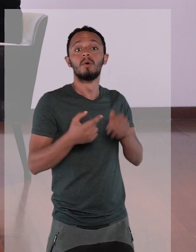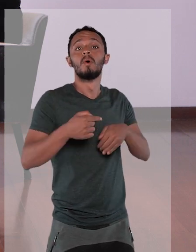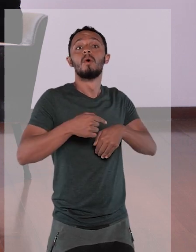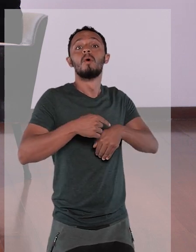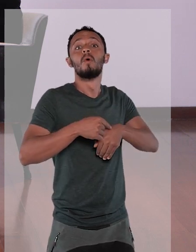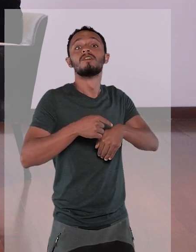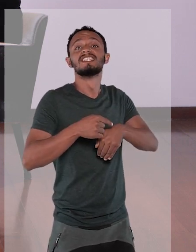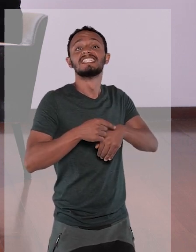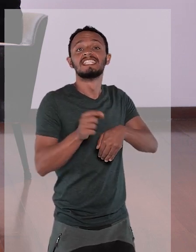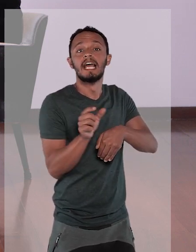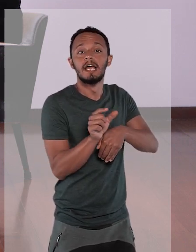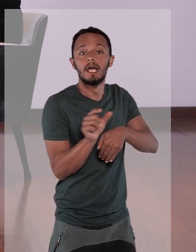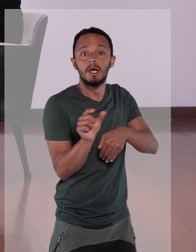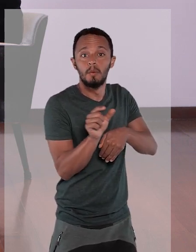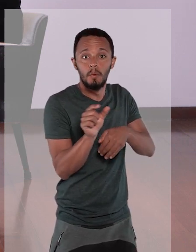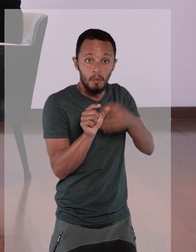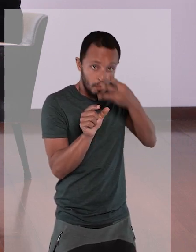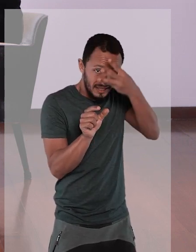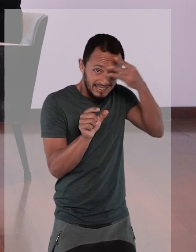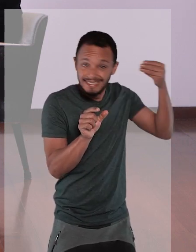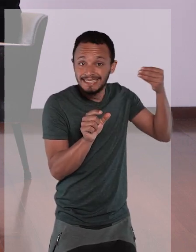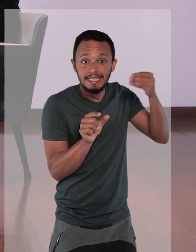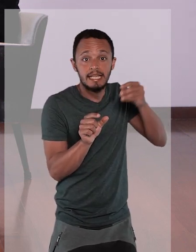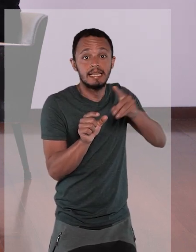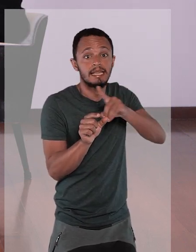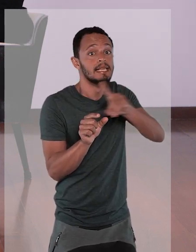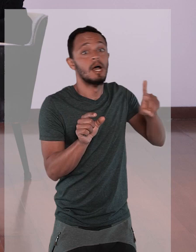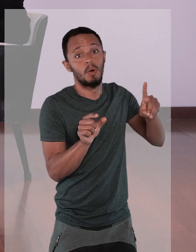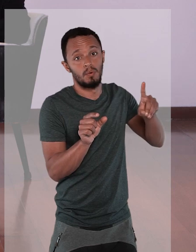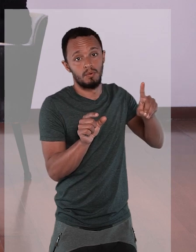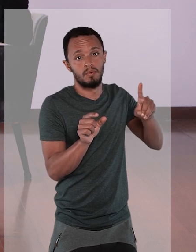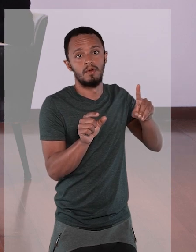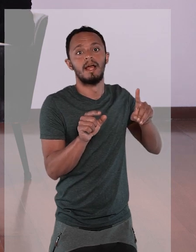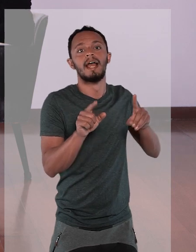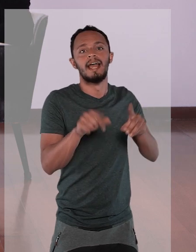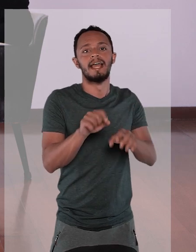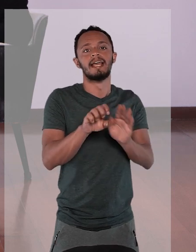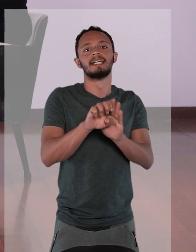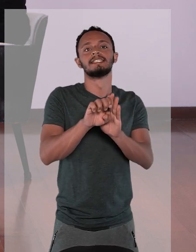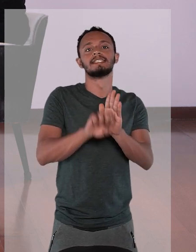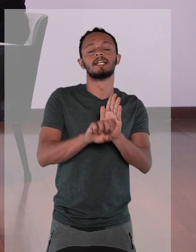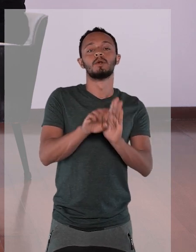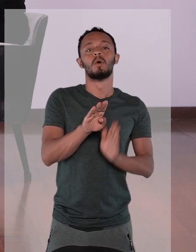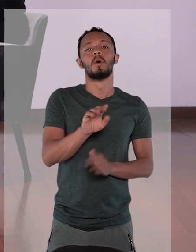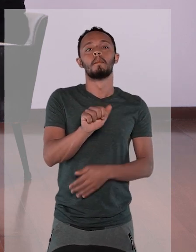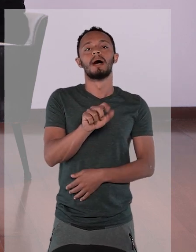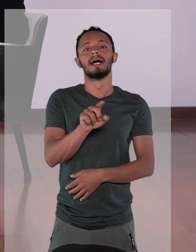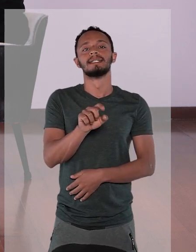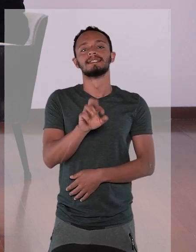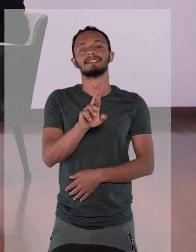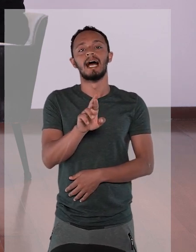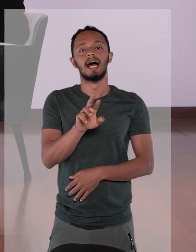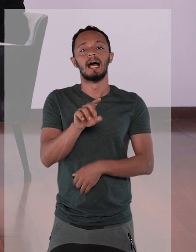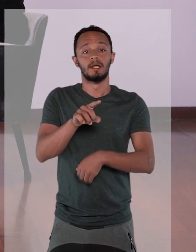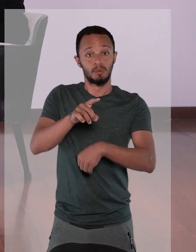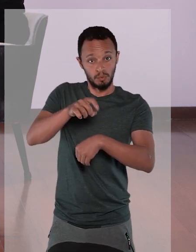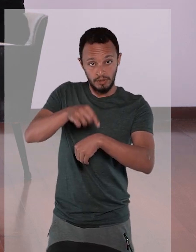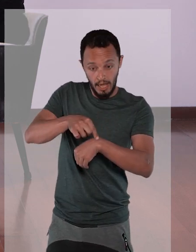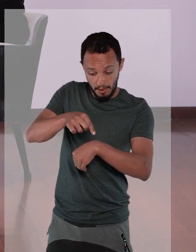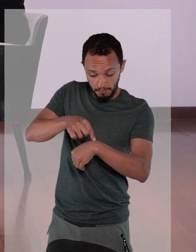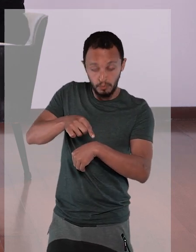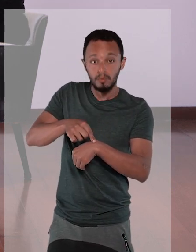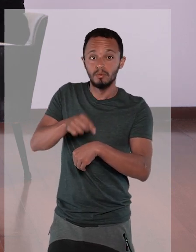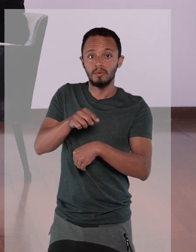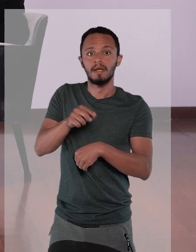para Não Esquecer, editado pela Bazar do Tempo, da minha querida Ana Maria Impellizieri, que